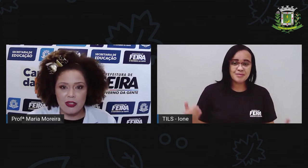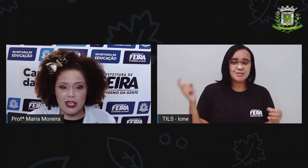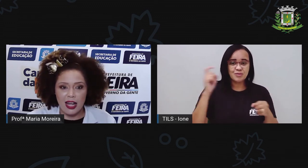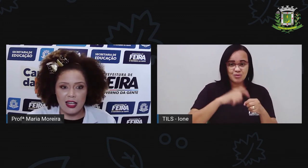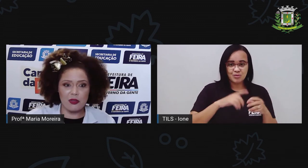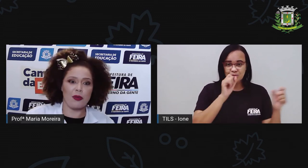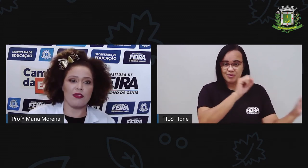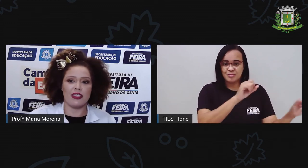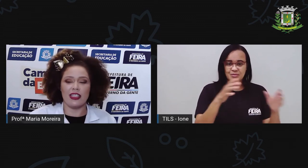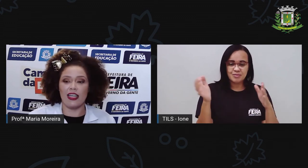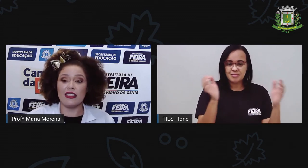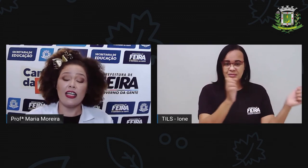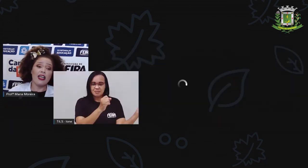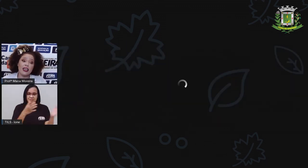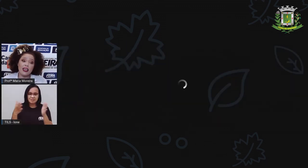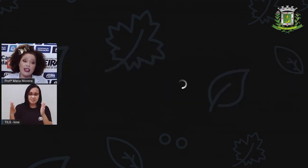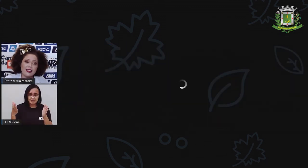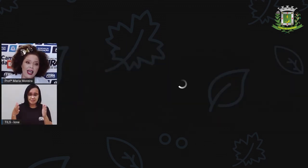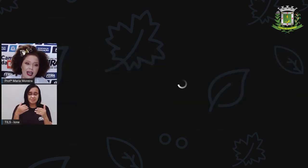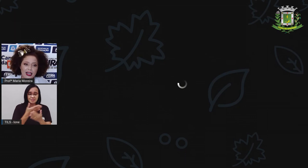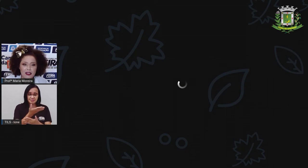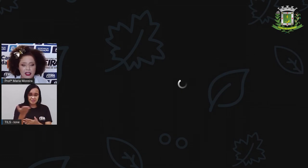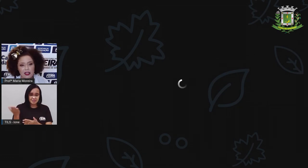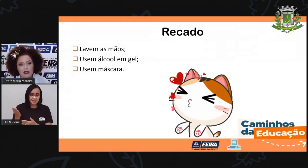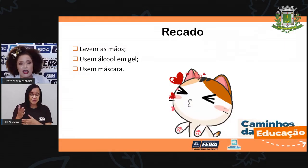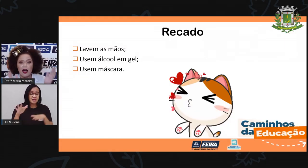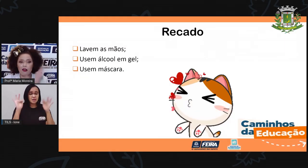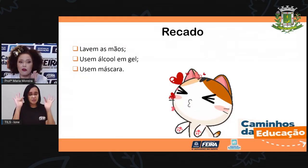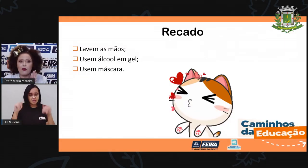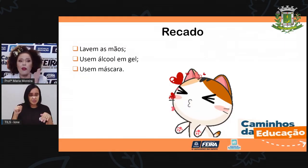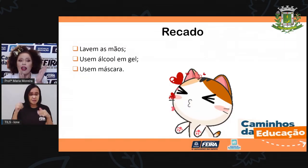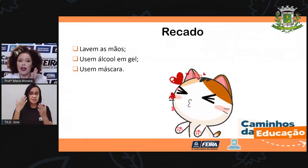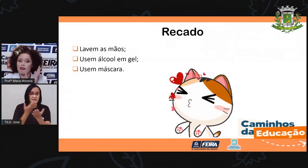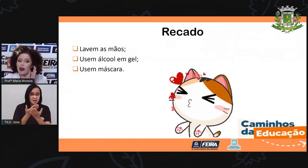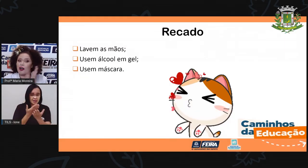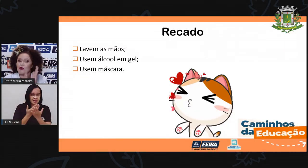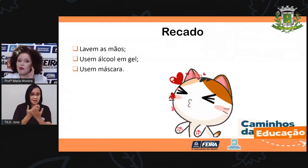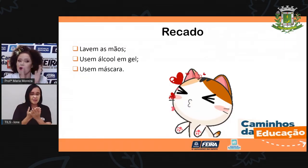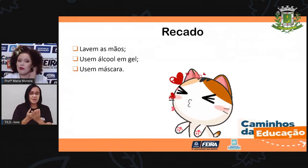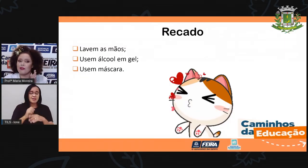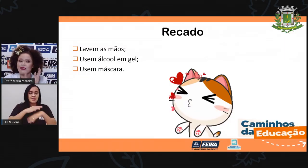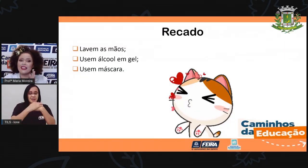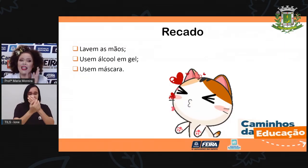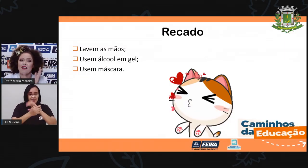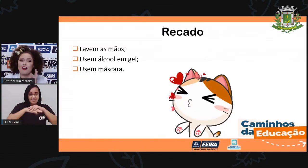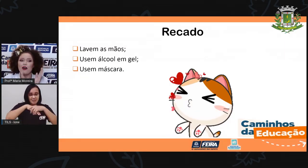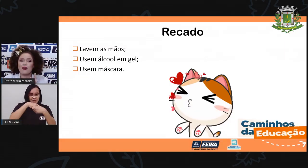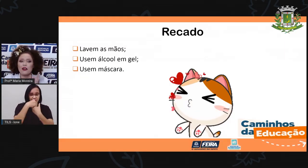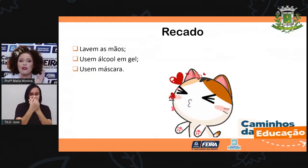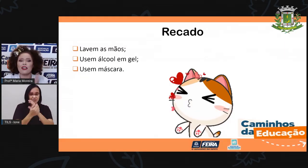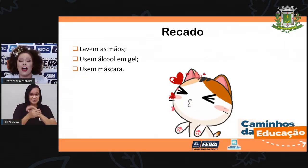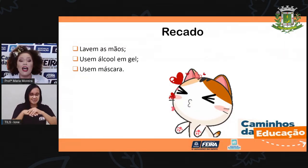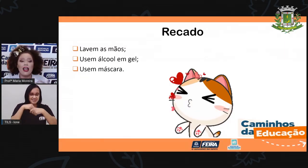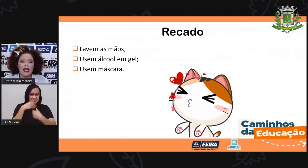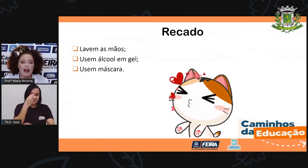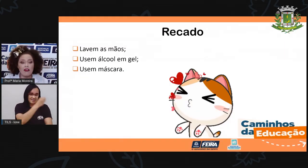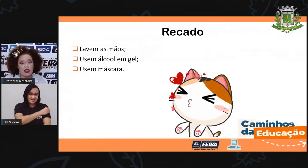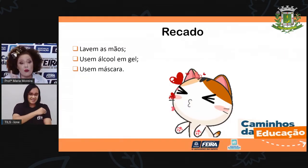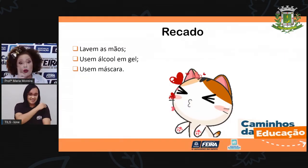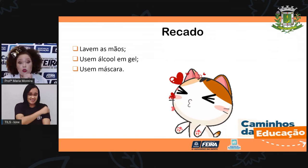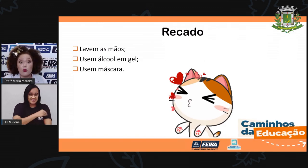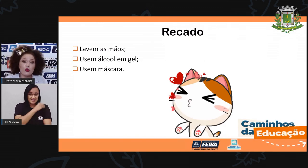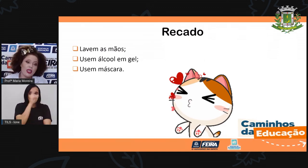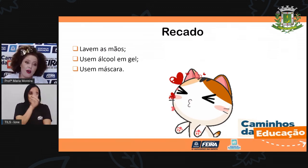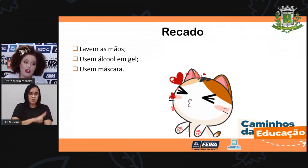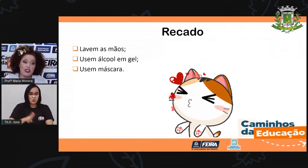compartilhei o slide pra vocês. E encerrando aqui a nossa aula do lavar uma mão, lava outra, lavem